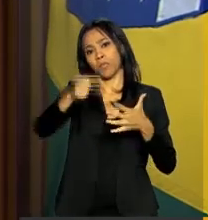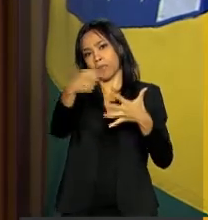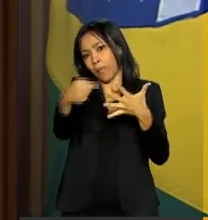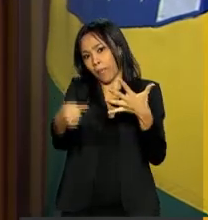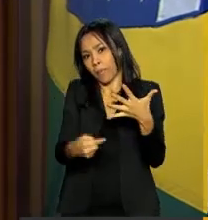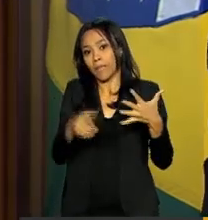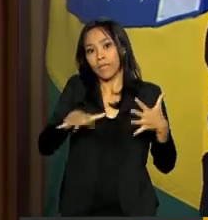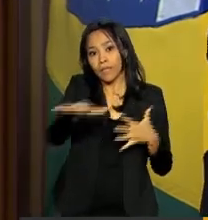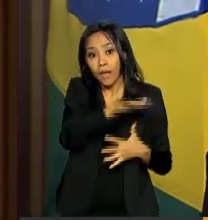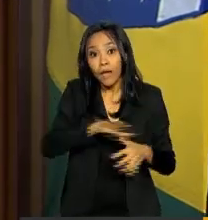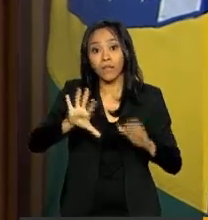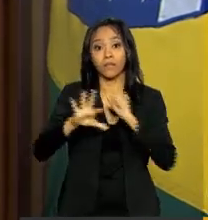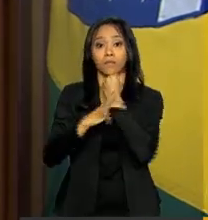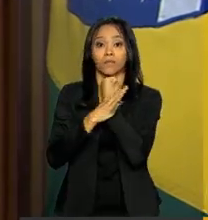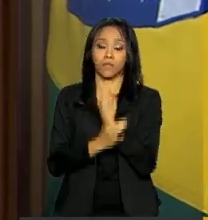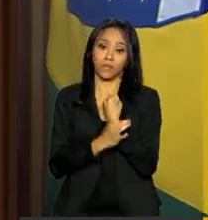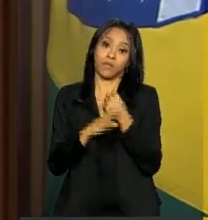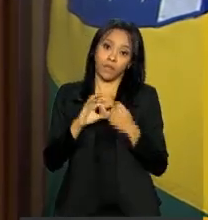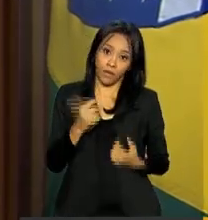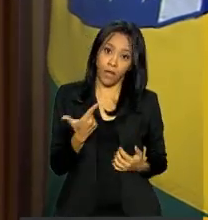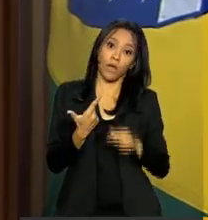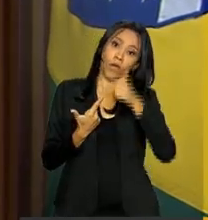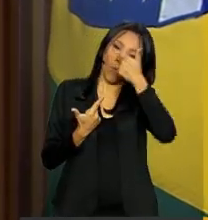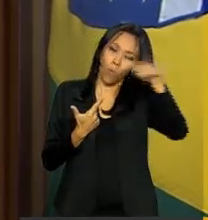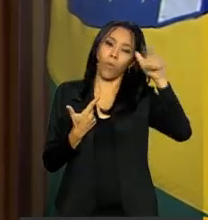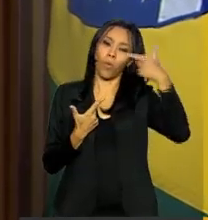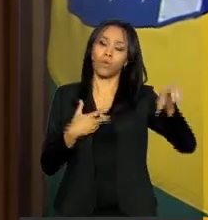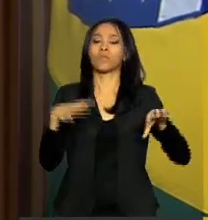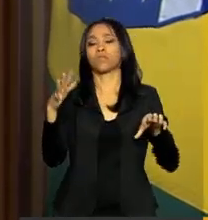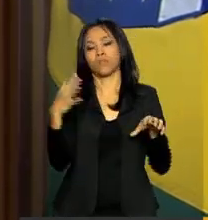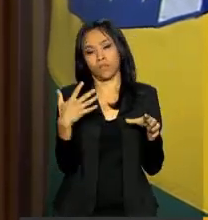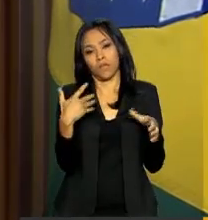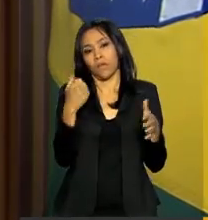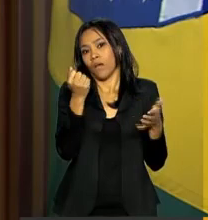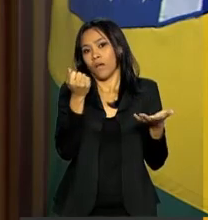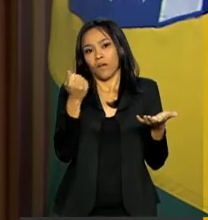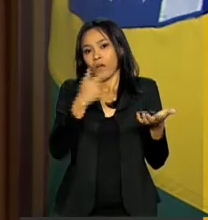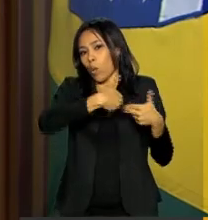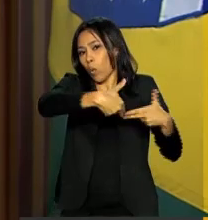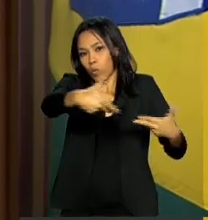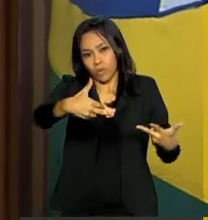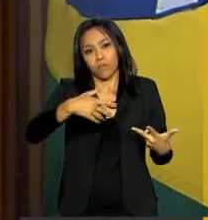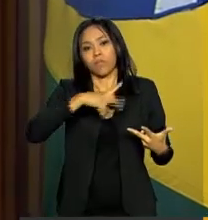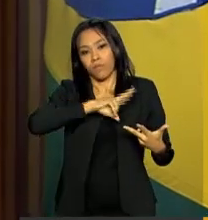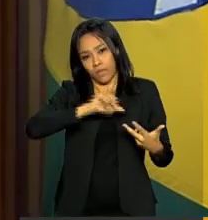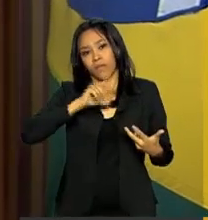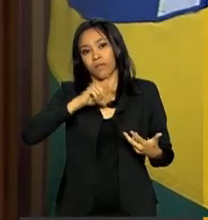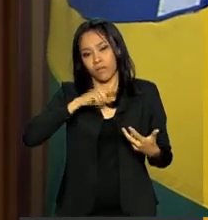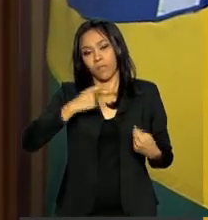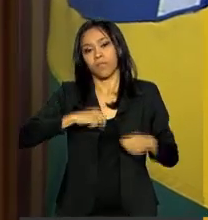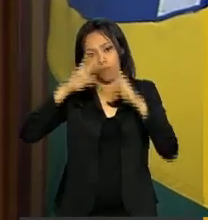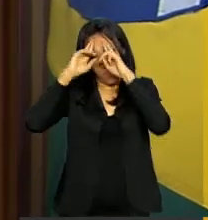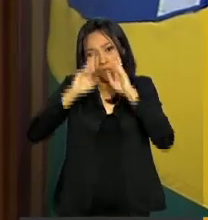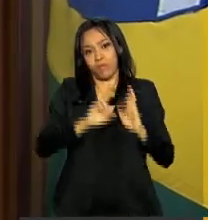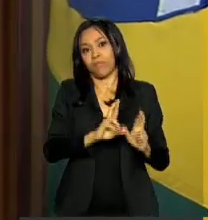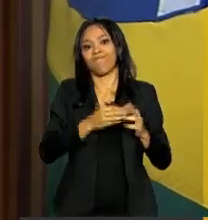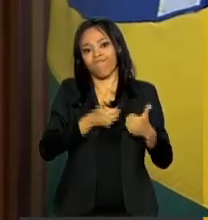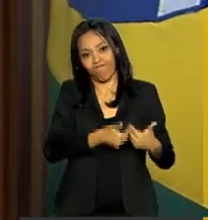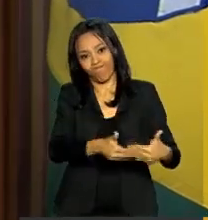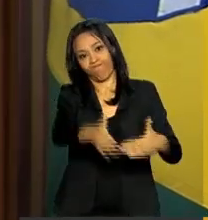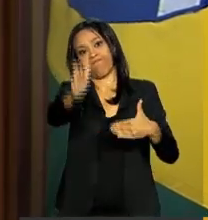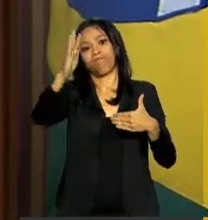fora parte naturalmente outras tantas tarefas que nós todos temos é que cumprir mas daí porque tá